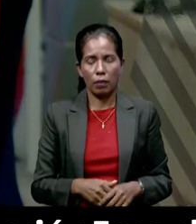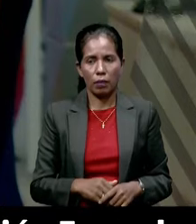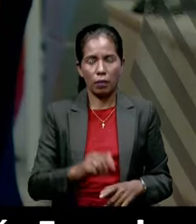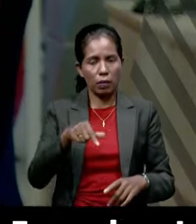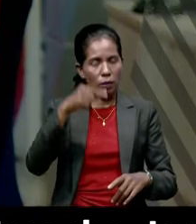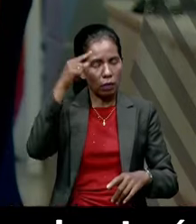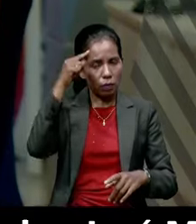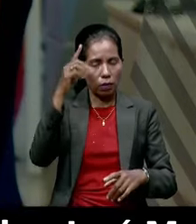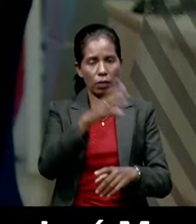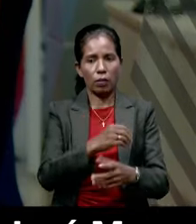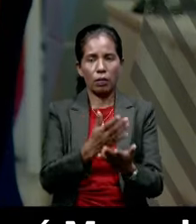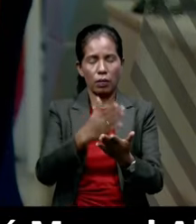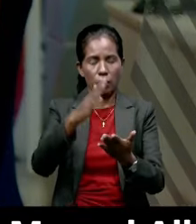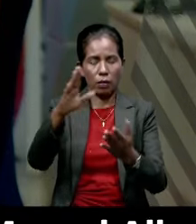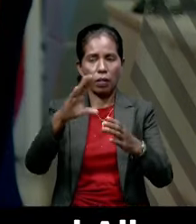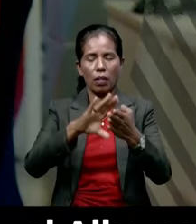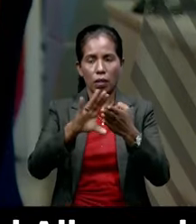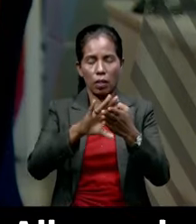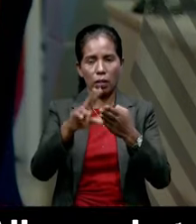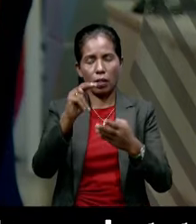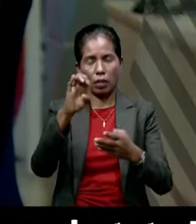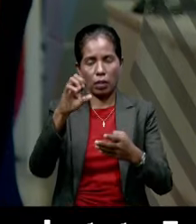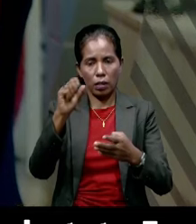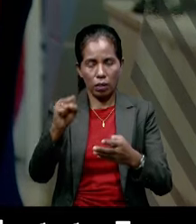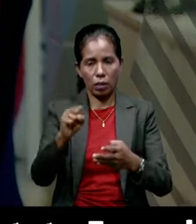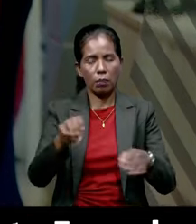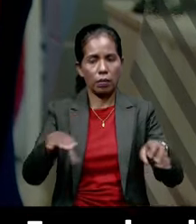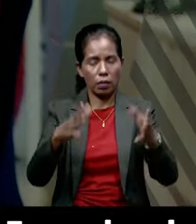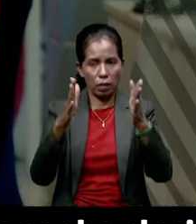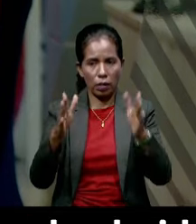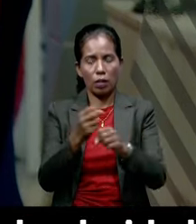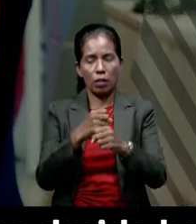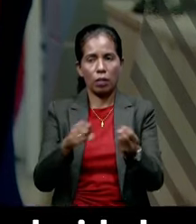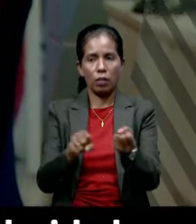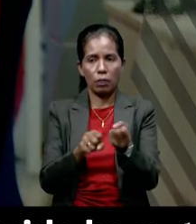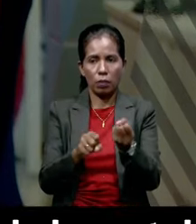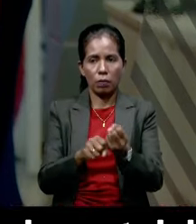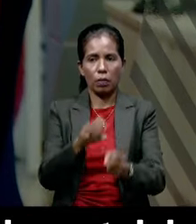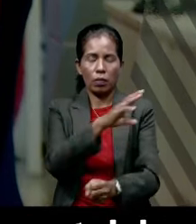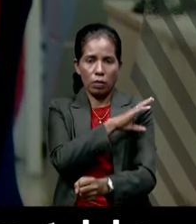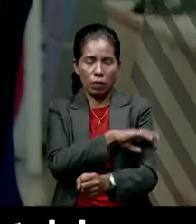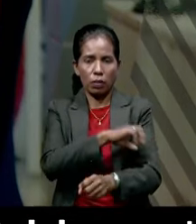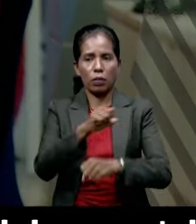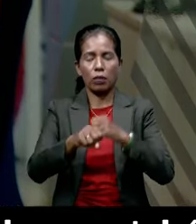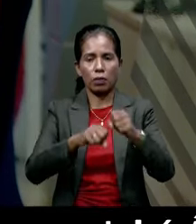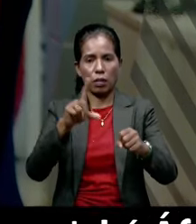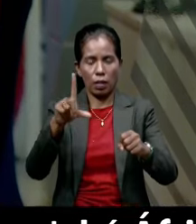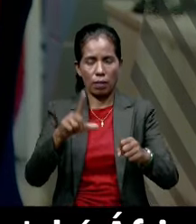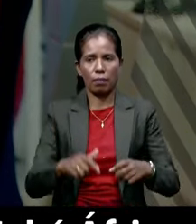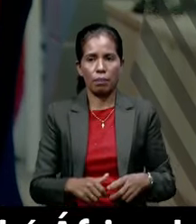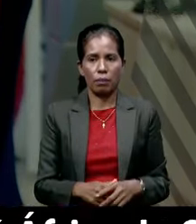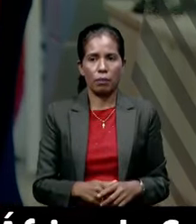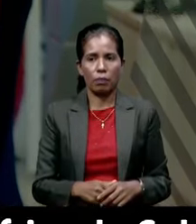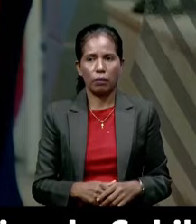Governo se atribui cartão NIS para trabalhadores que não pagam contribuição para a segurança social.